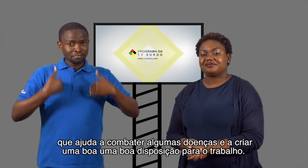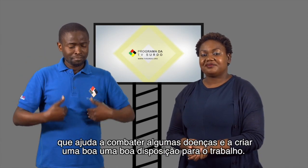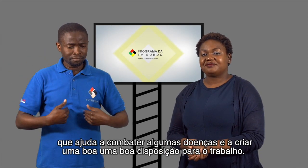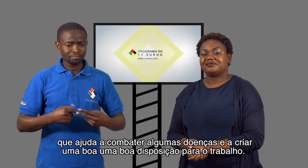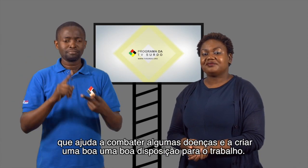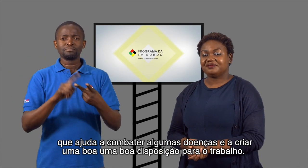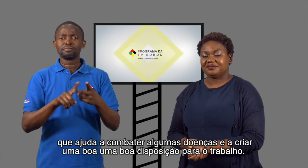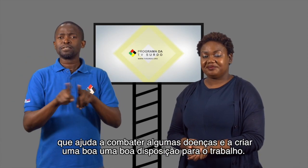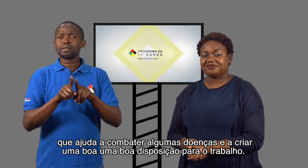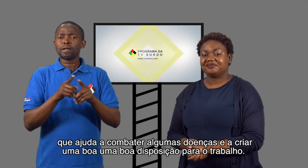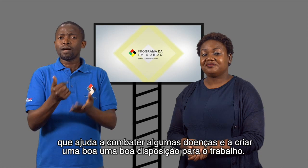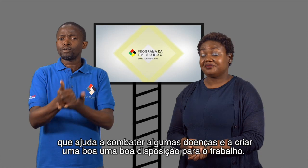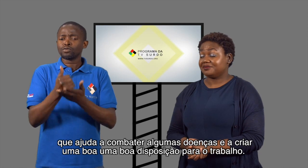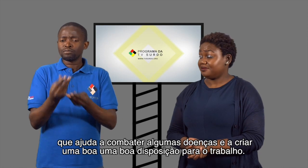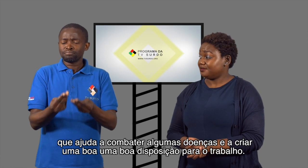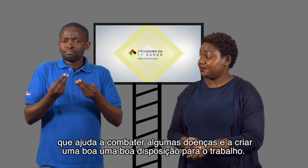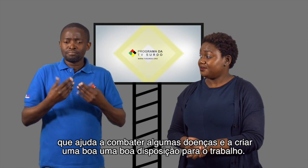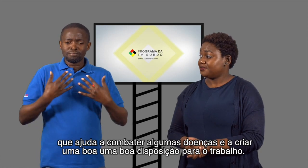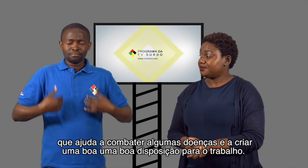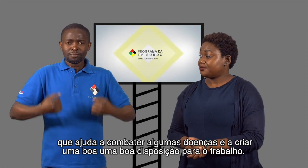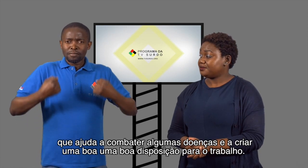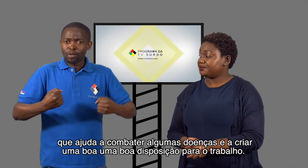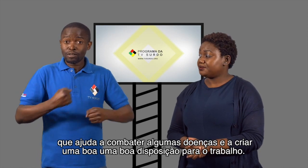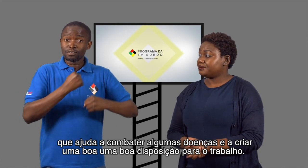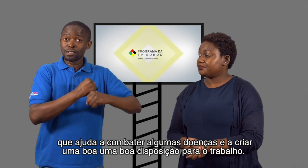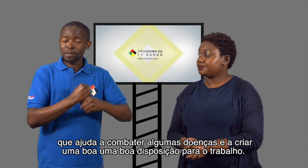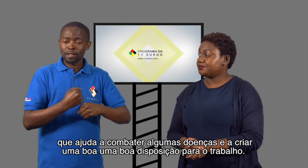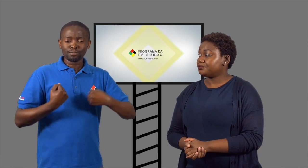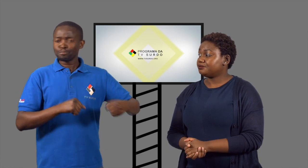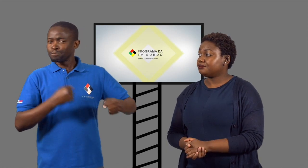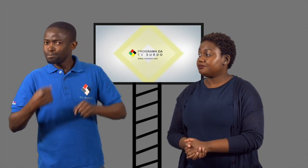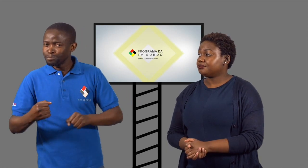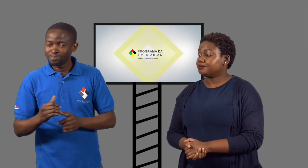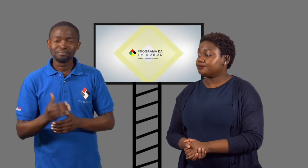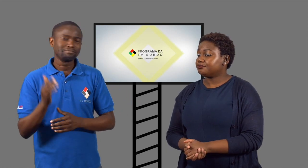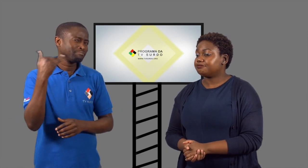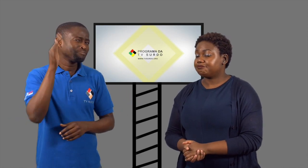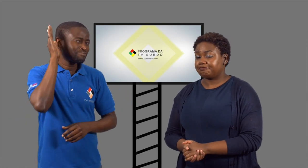doenças e a criar uma boa disposição para o trabalho